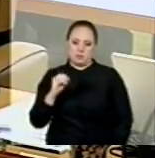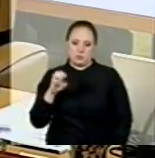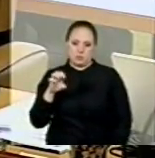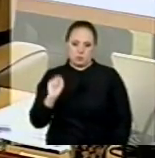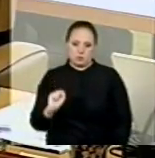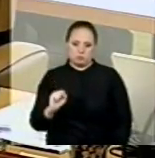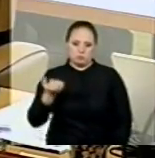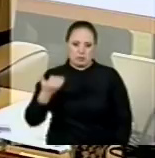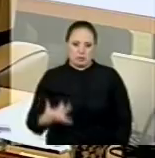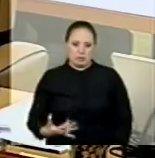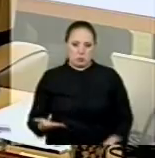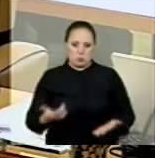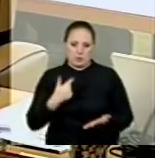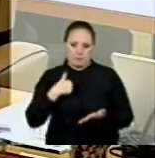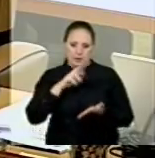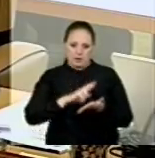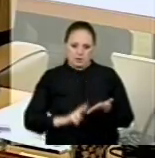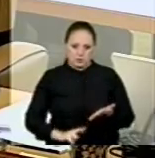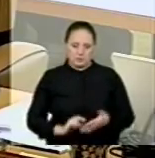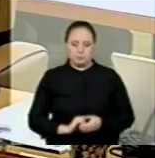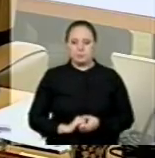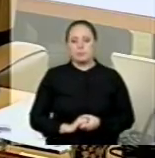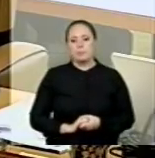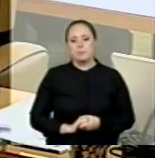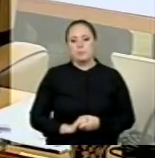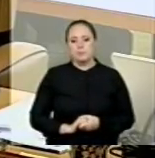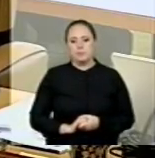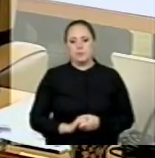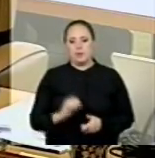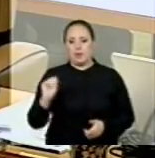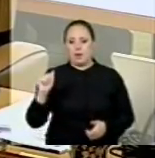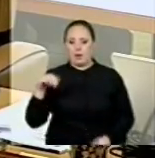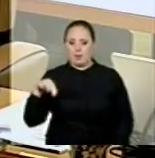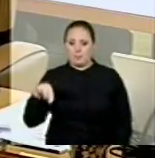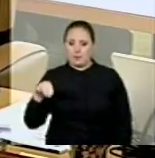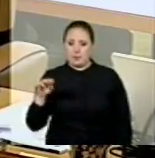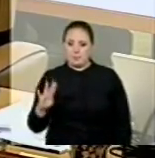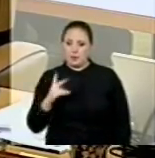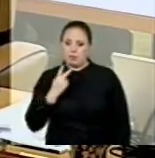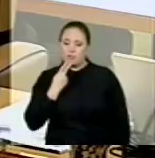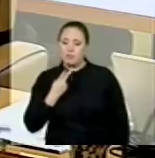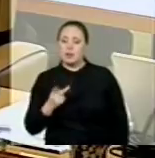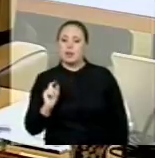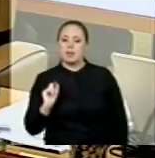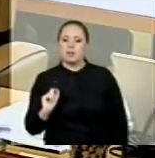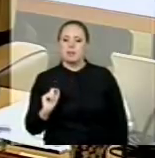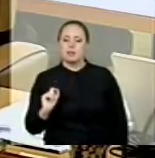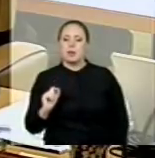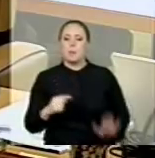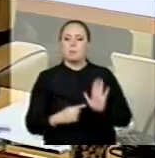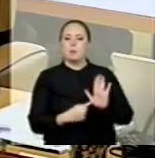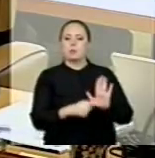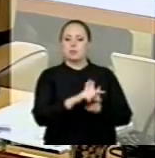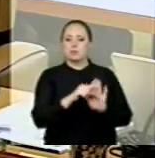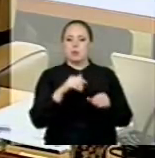que estão sob nossa relatoria. Aduz a MB que há no voto, inclusive destaca trecho